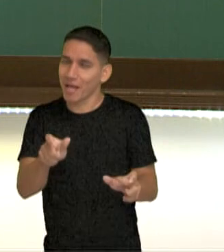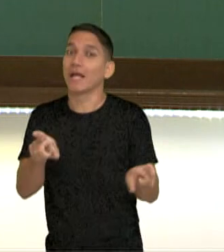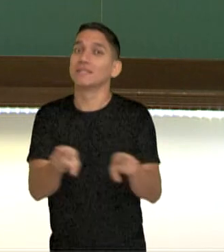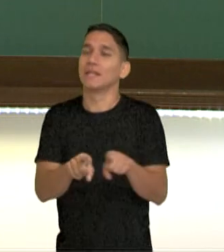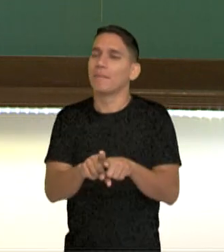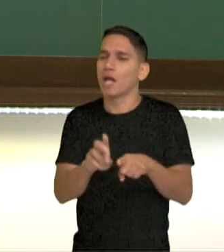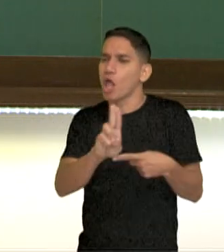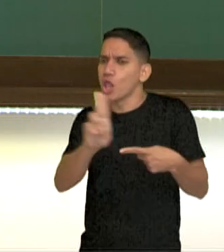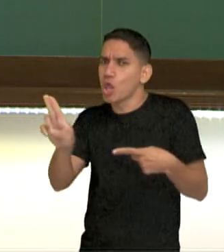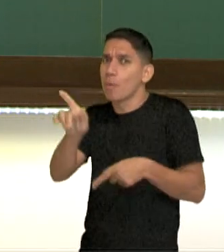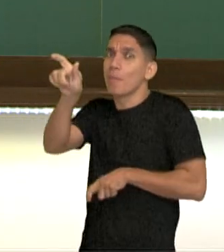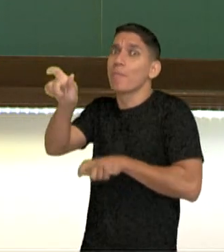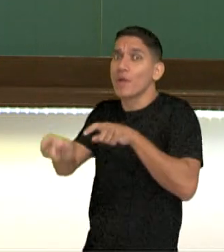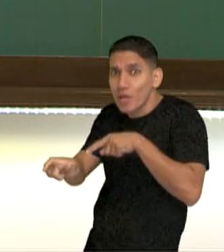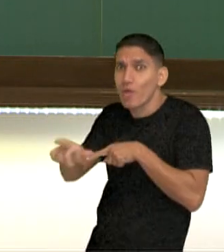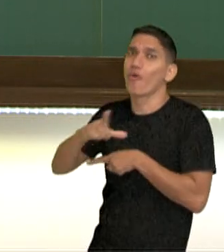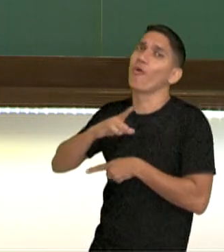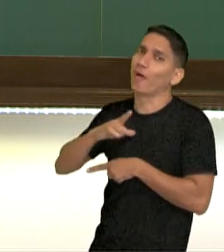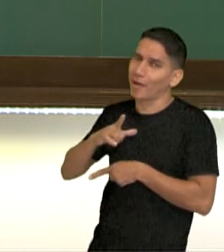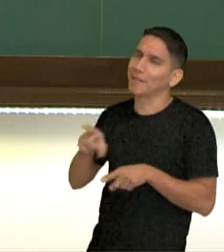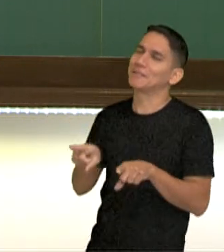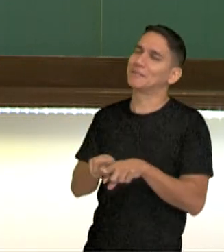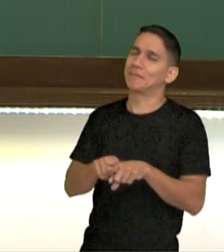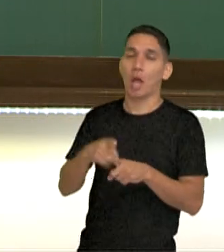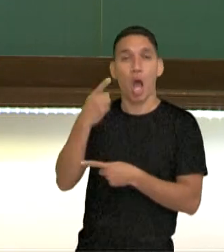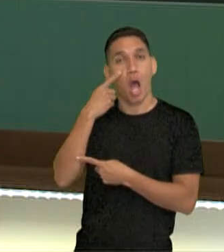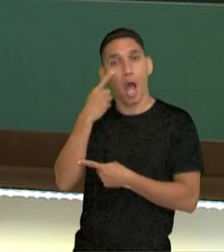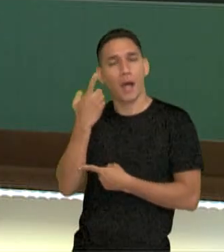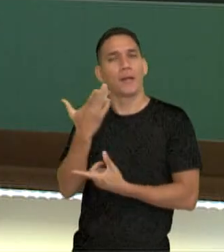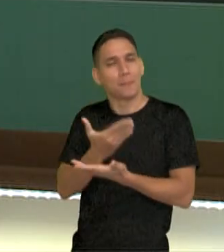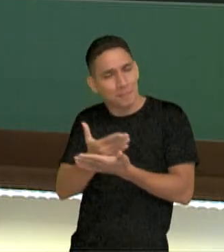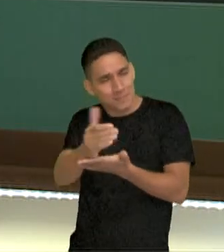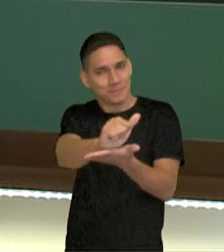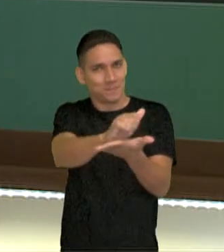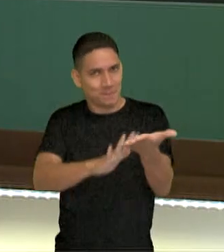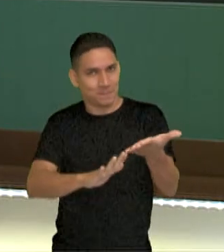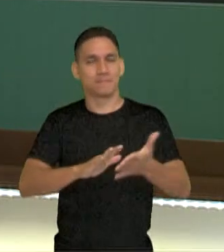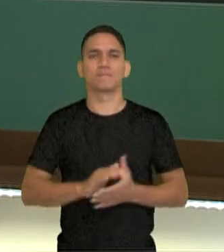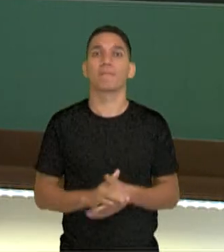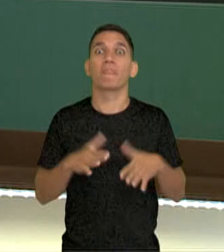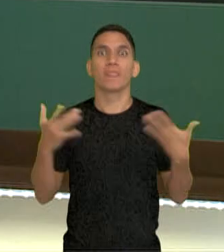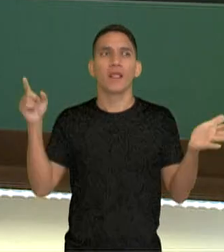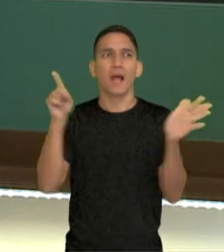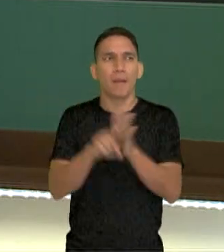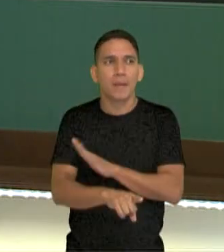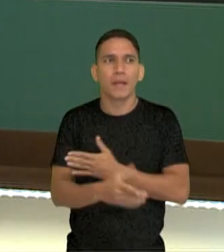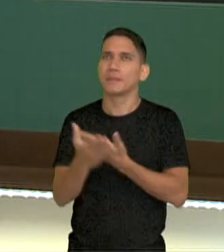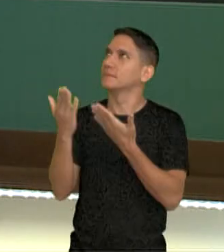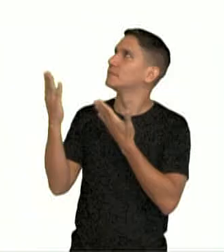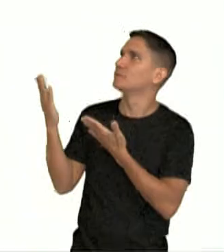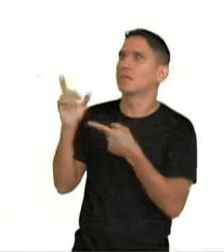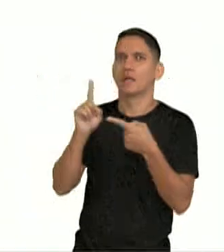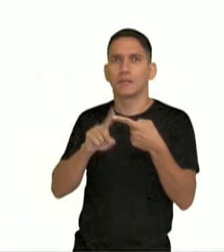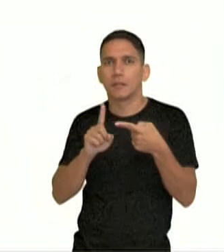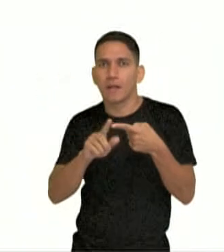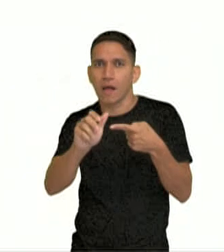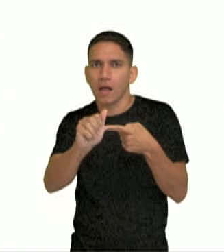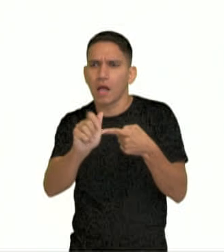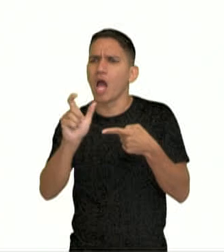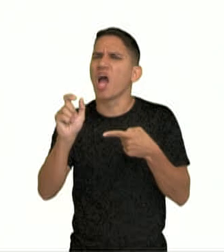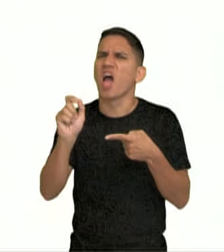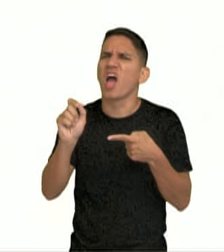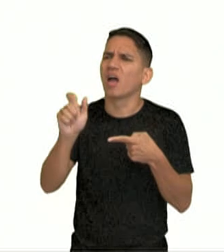gente identifica também, né? Vamos ao exercício então. A pergunta é, who is